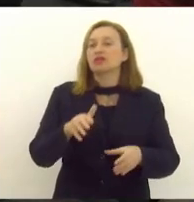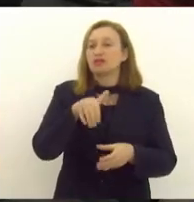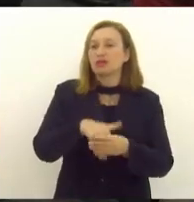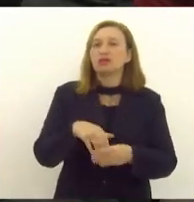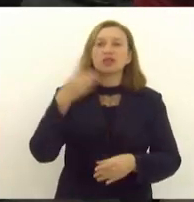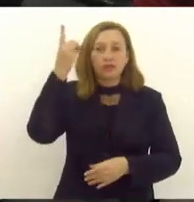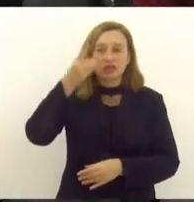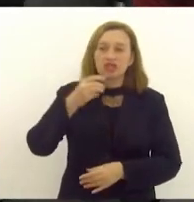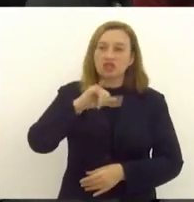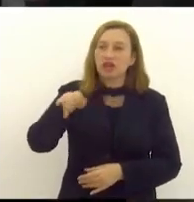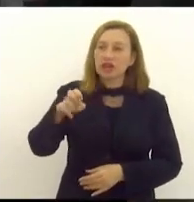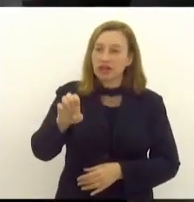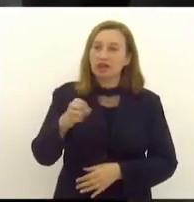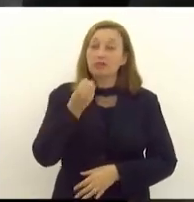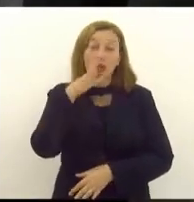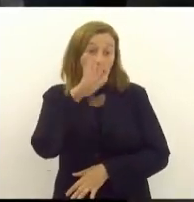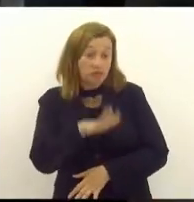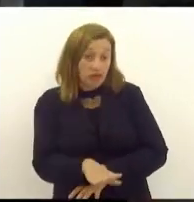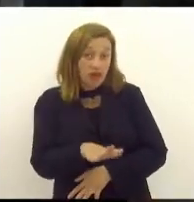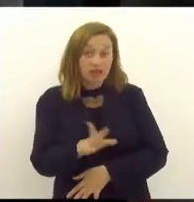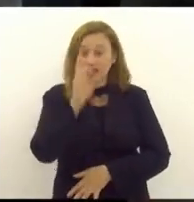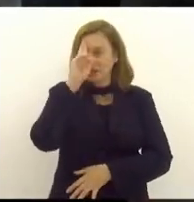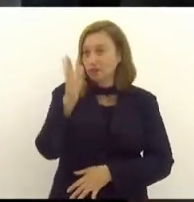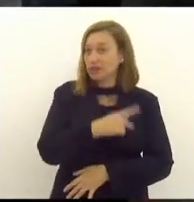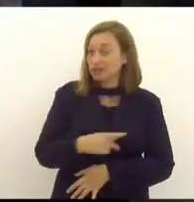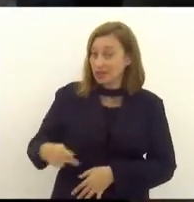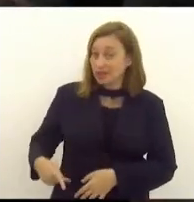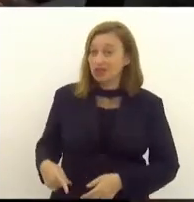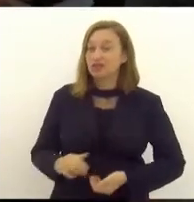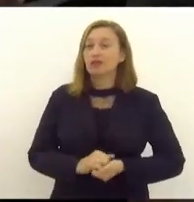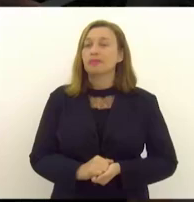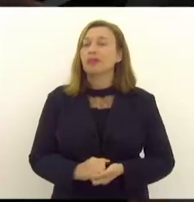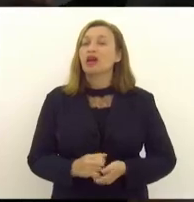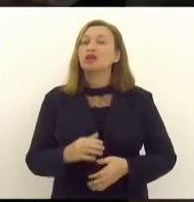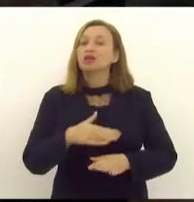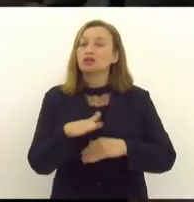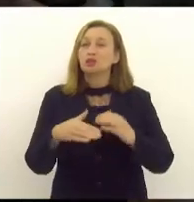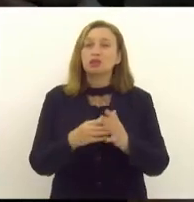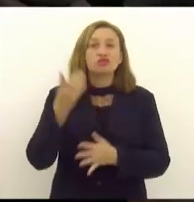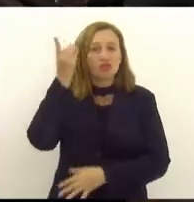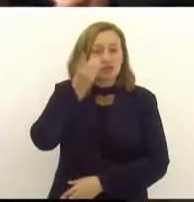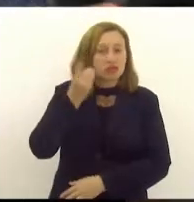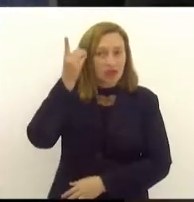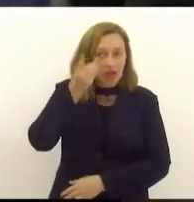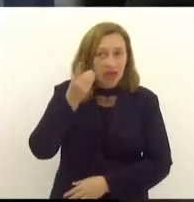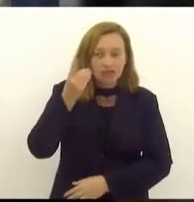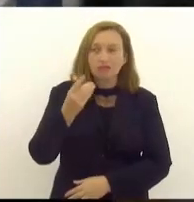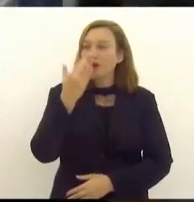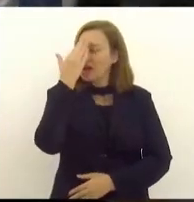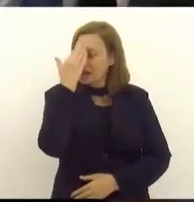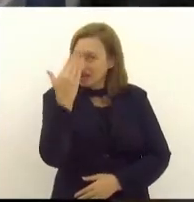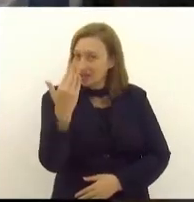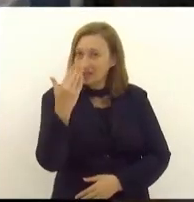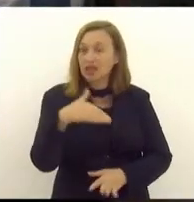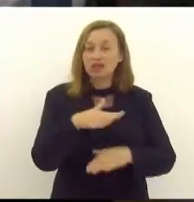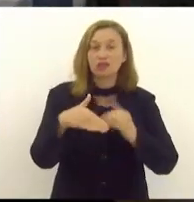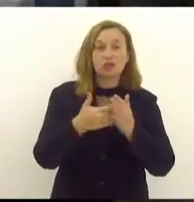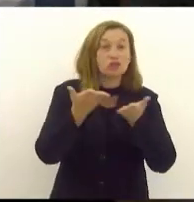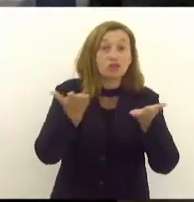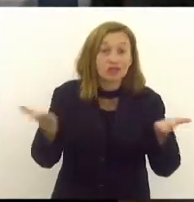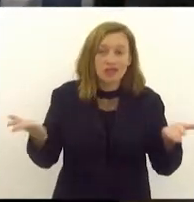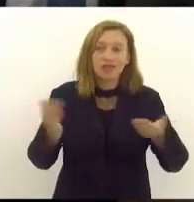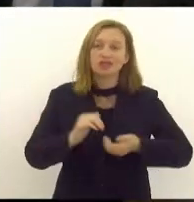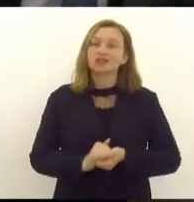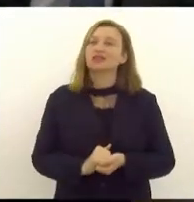Jair Oliveira Boa tarde senhor presidente novos deputados meu agradecimento a todos vocês